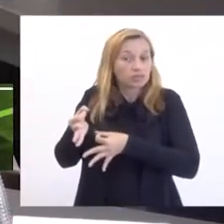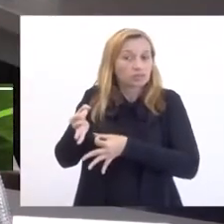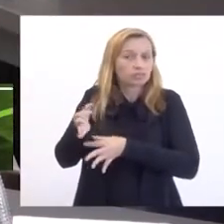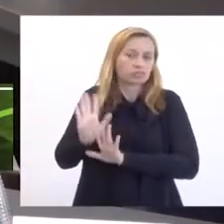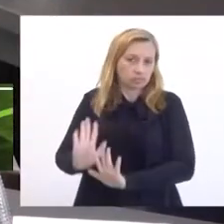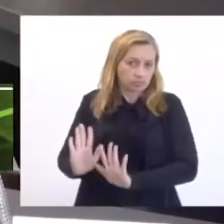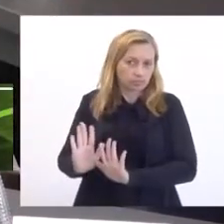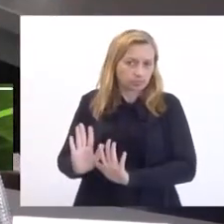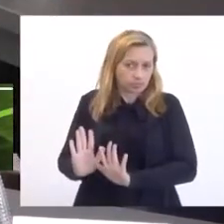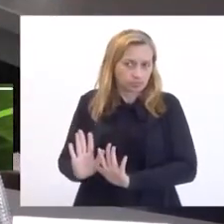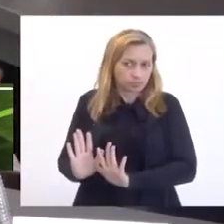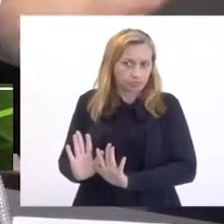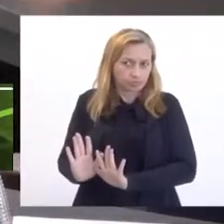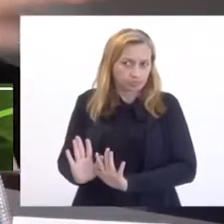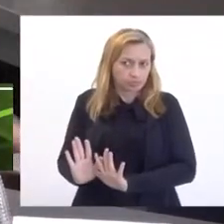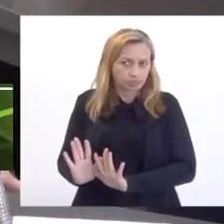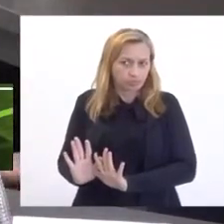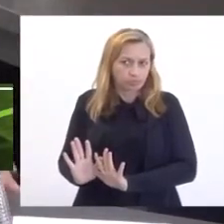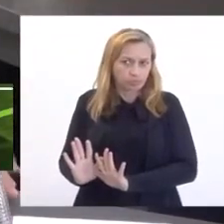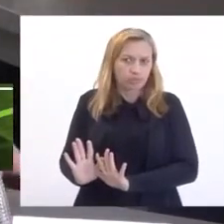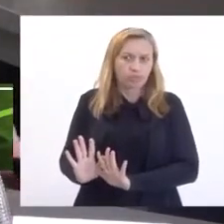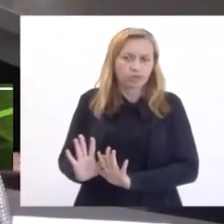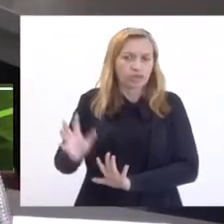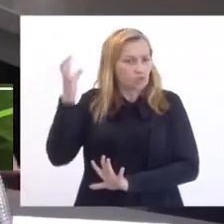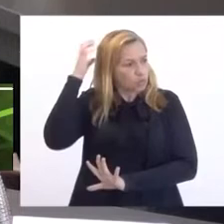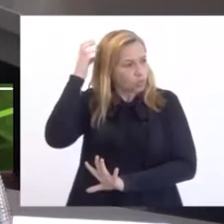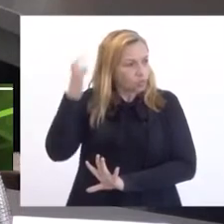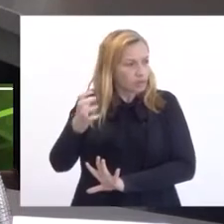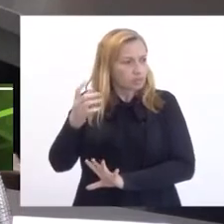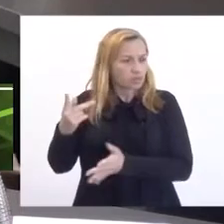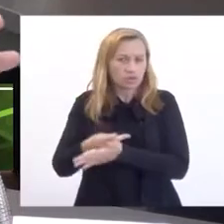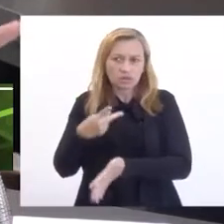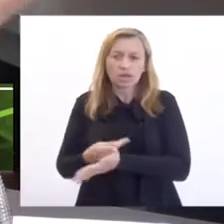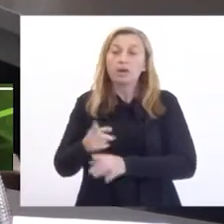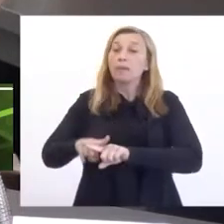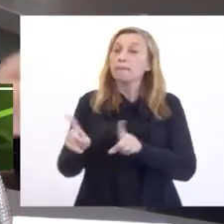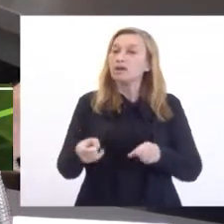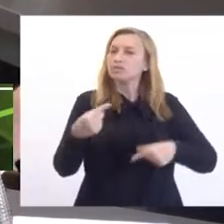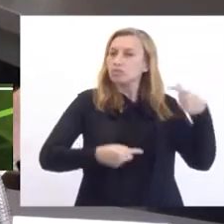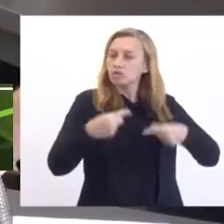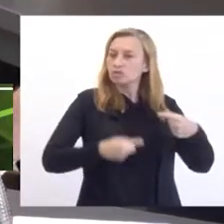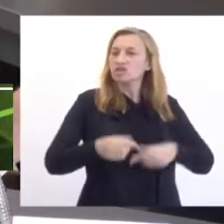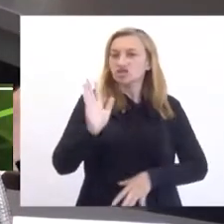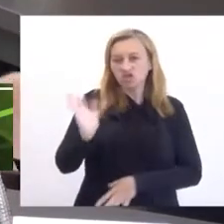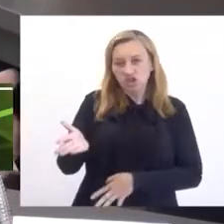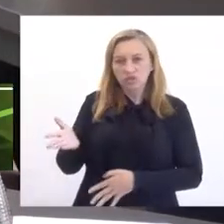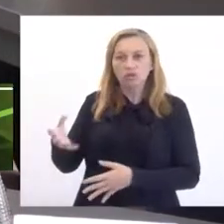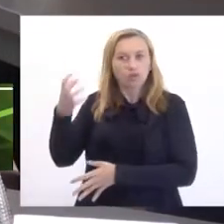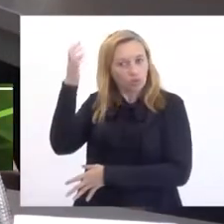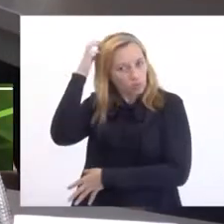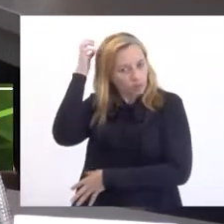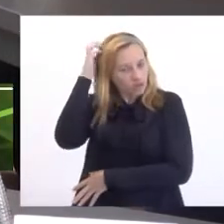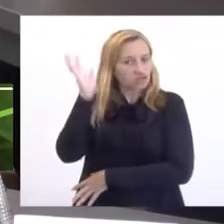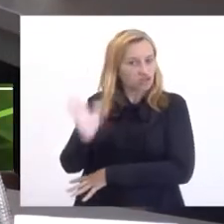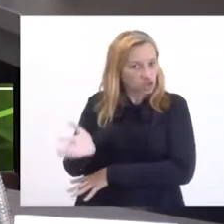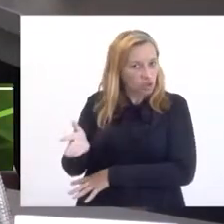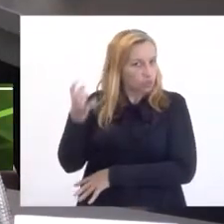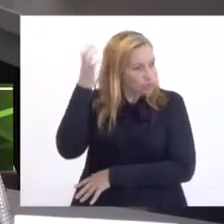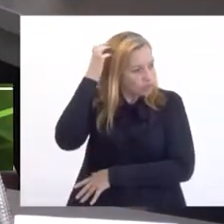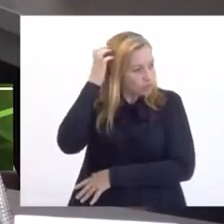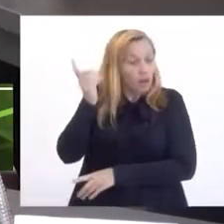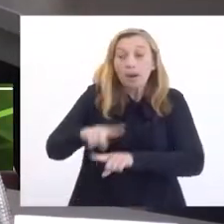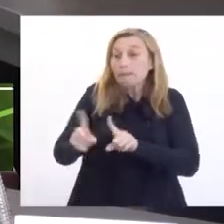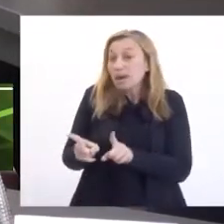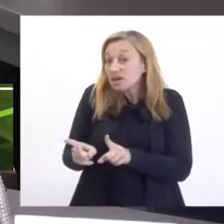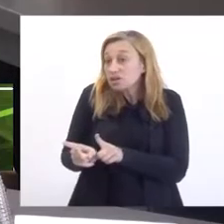justiça que lhe convém. Agora, politicamente, ele já foi julgado. Ele foi impeachment. Mas o